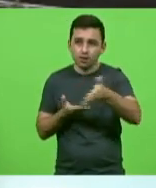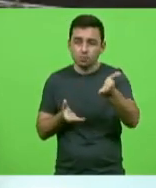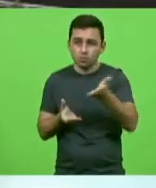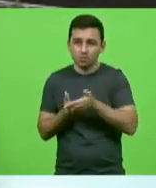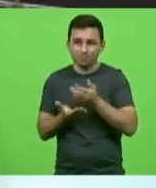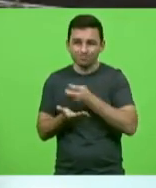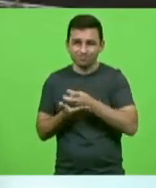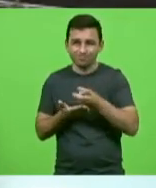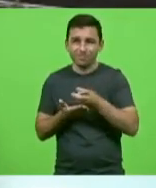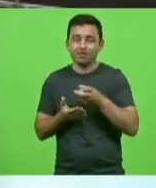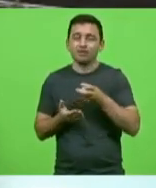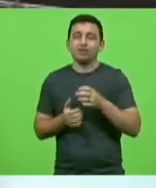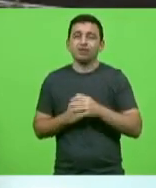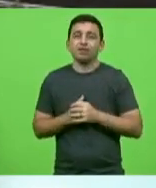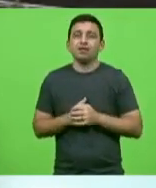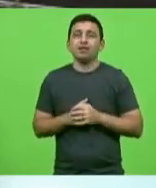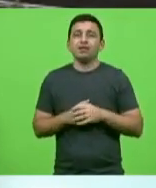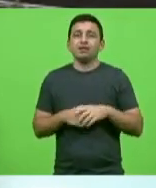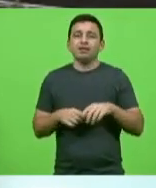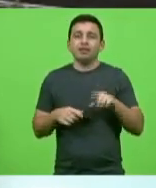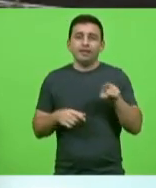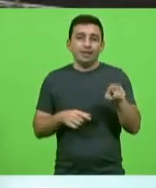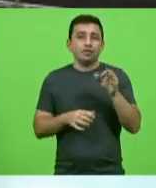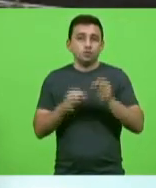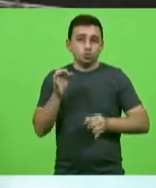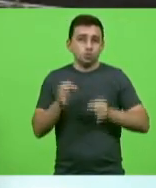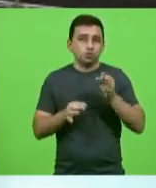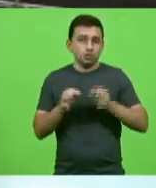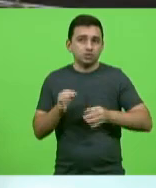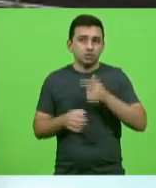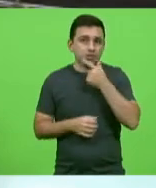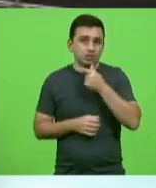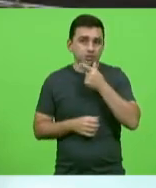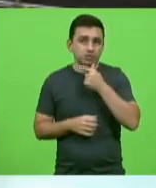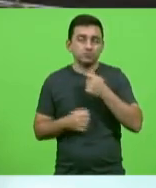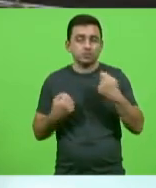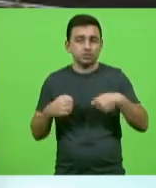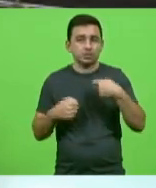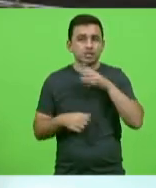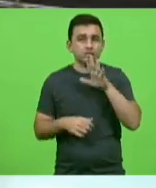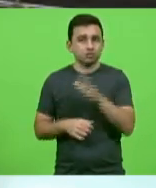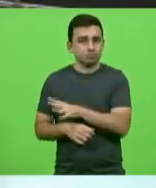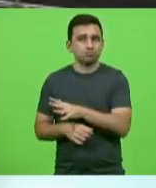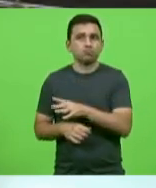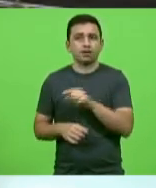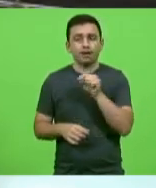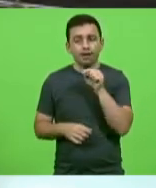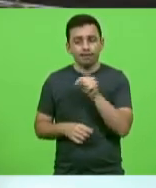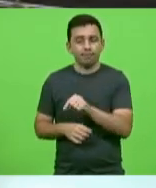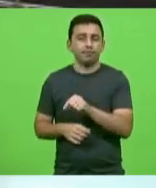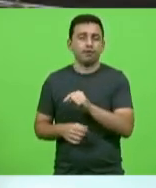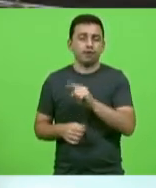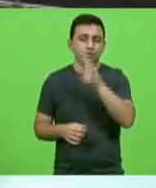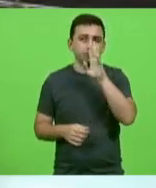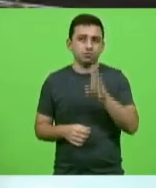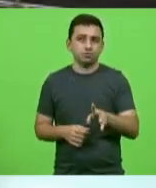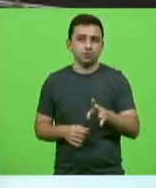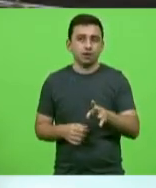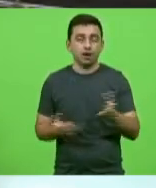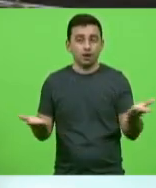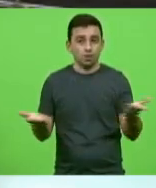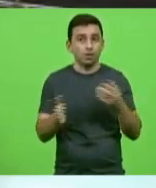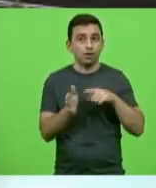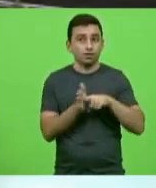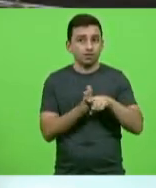do processo penal deve o juiz rejeitar a acusação aqui A análise